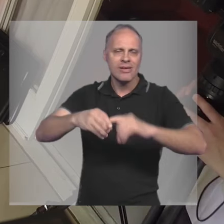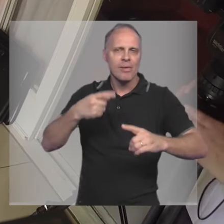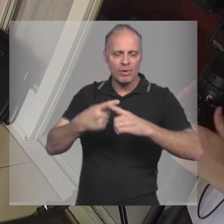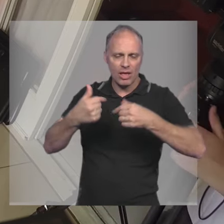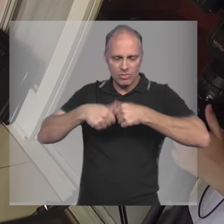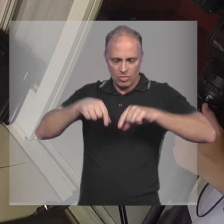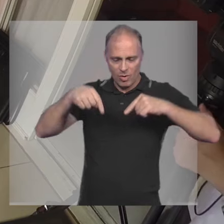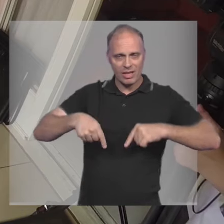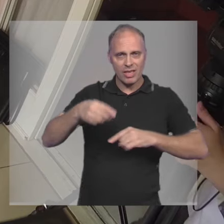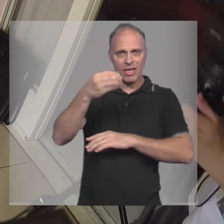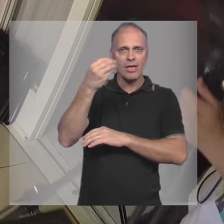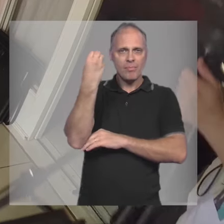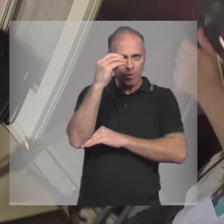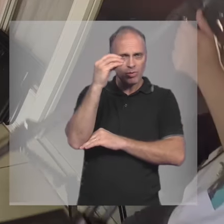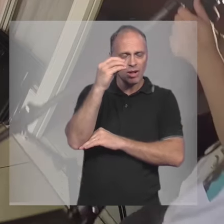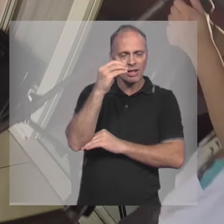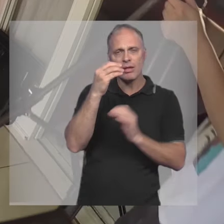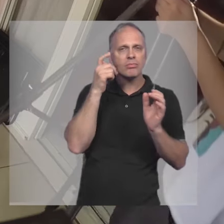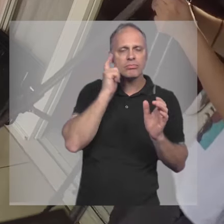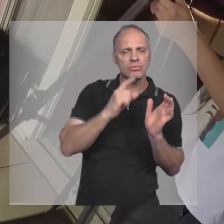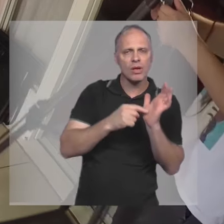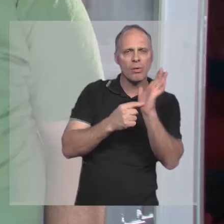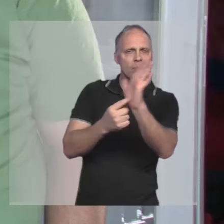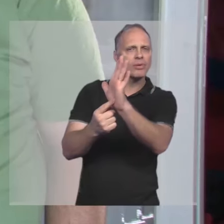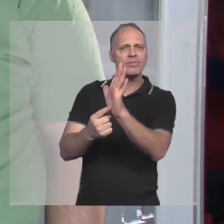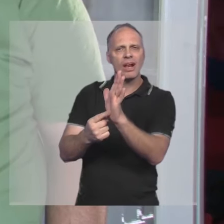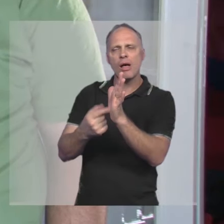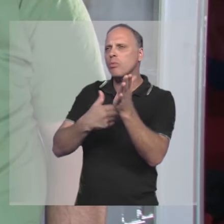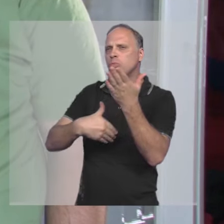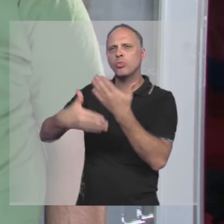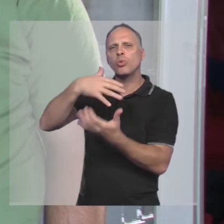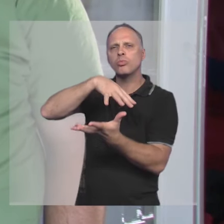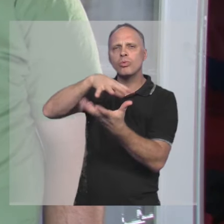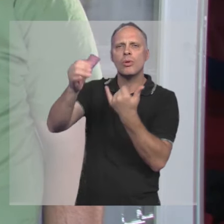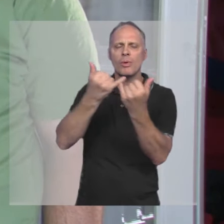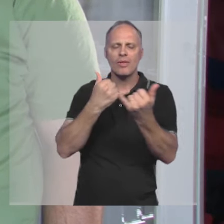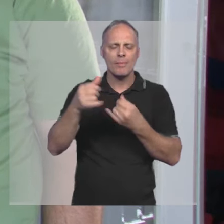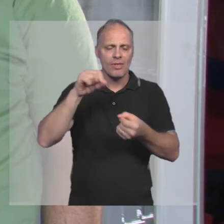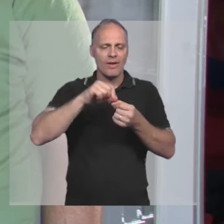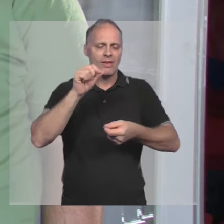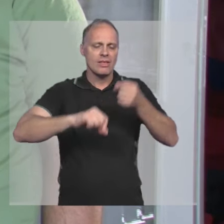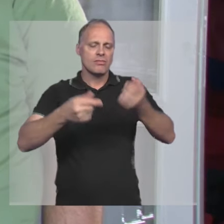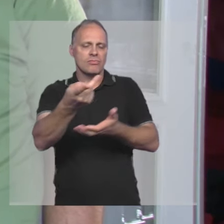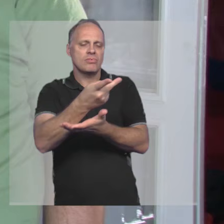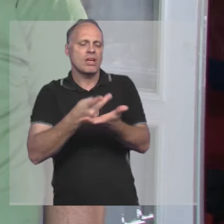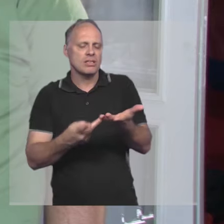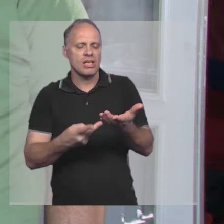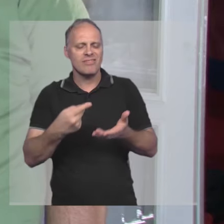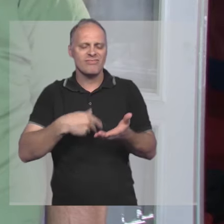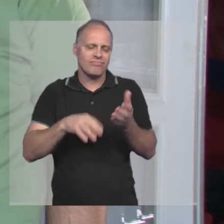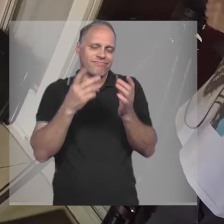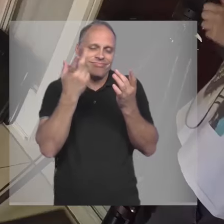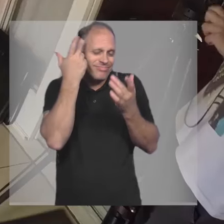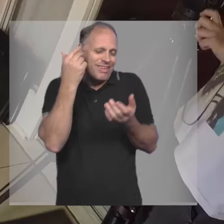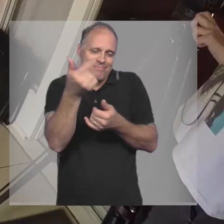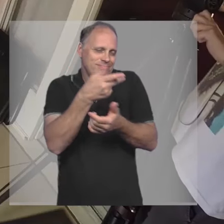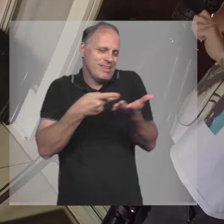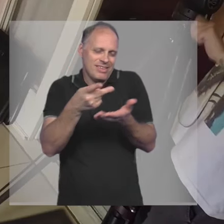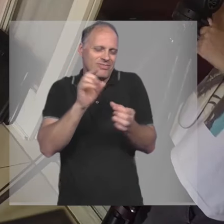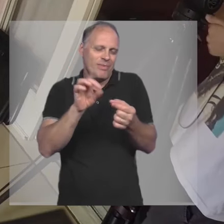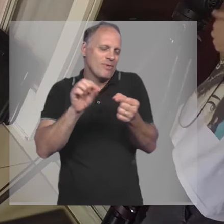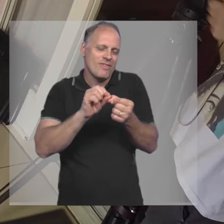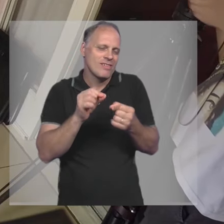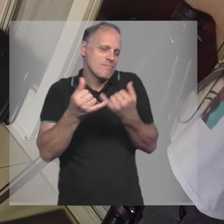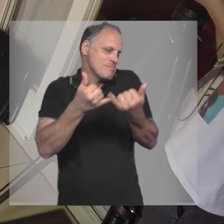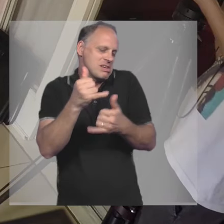eu tô aqui e de repente já aconteceu de eu estar terminar um desenho totalmente despretensioso, publicar